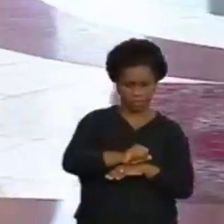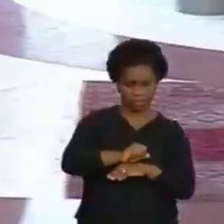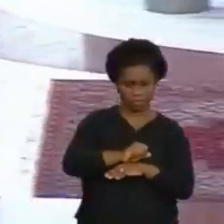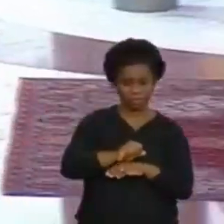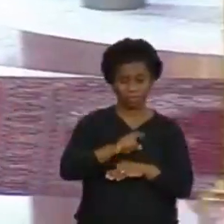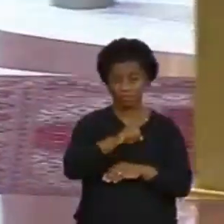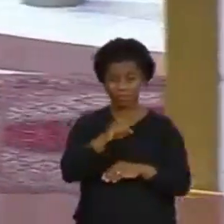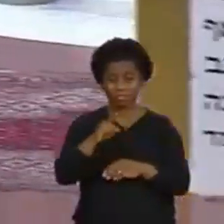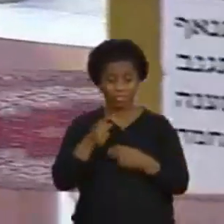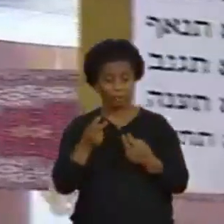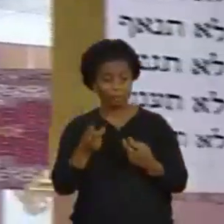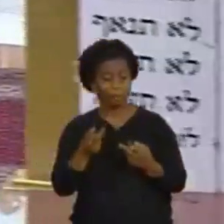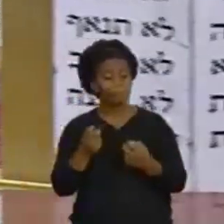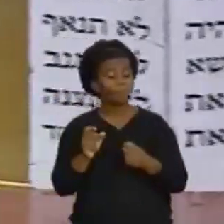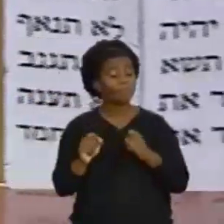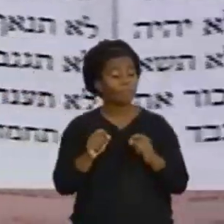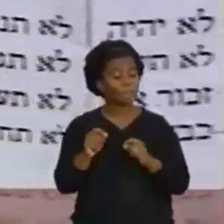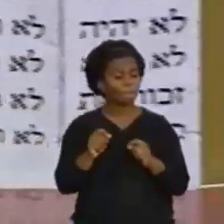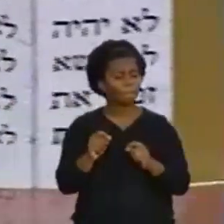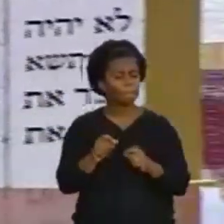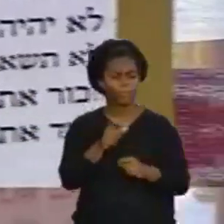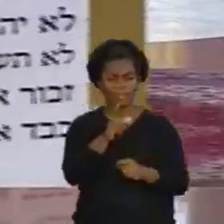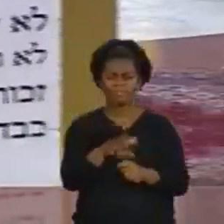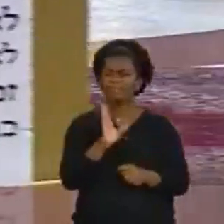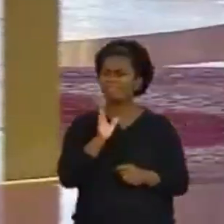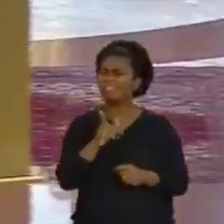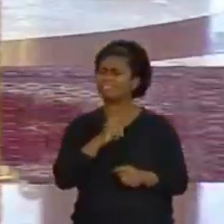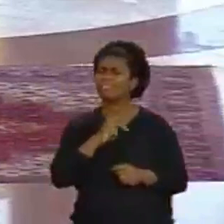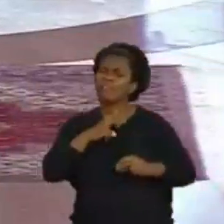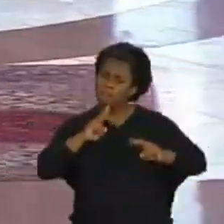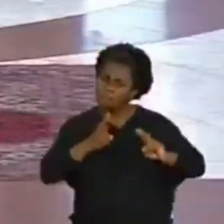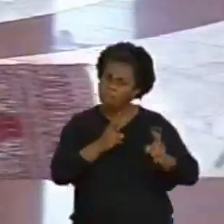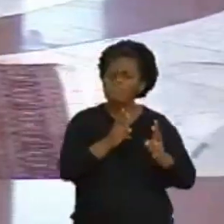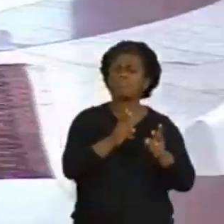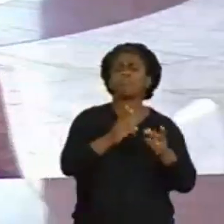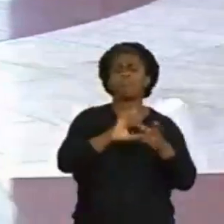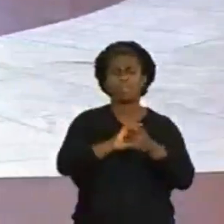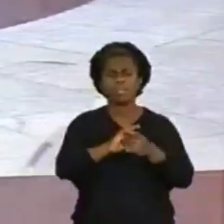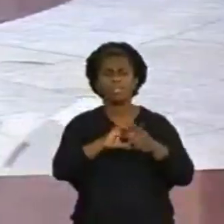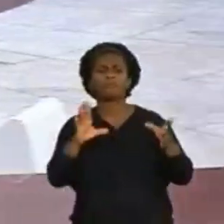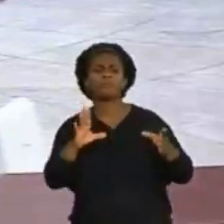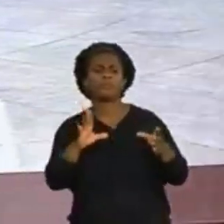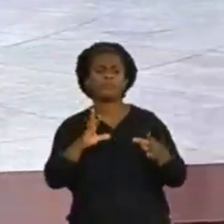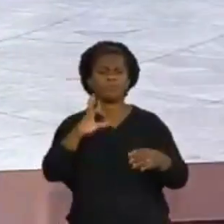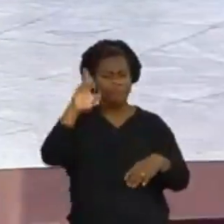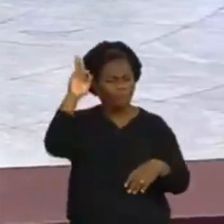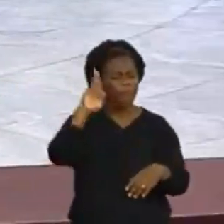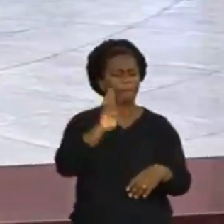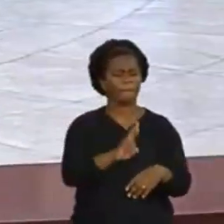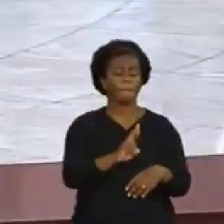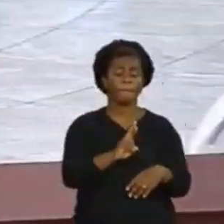você vê que ele já tinha tido vitórias, livramentos,